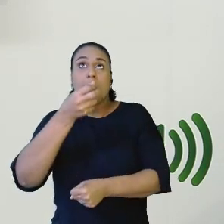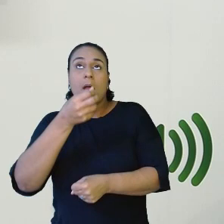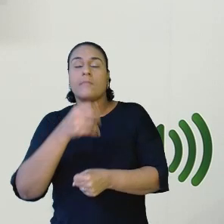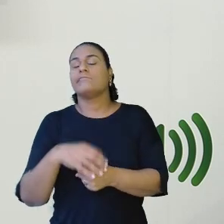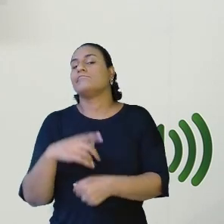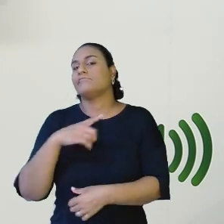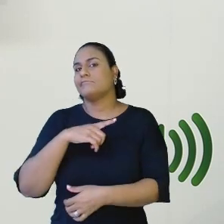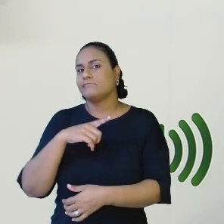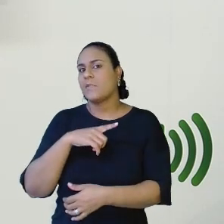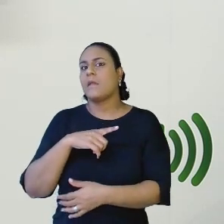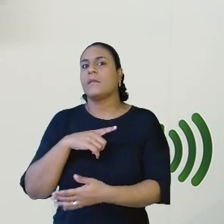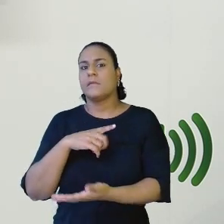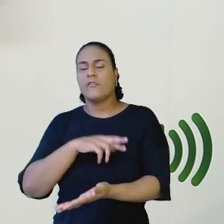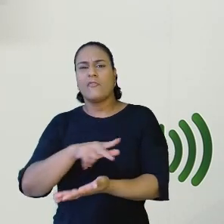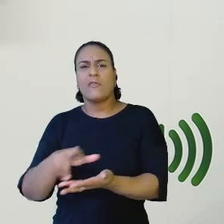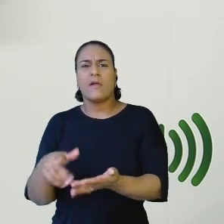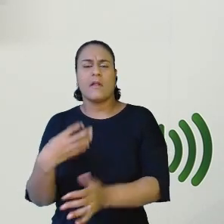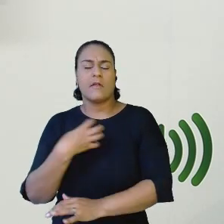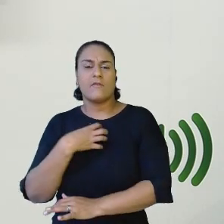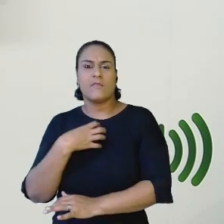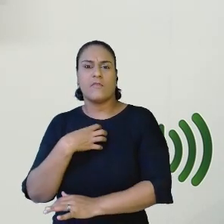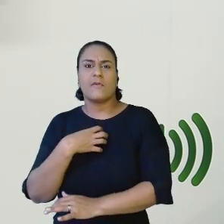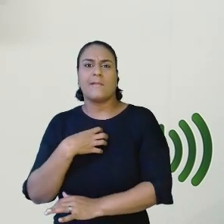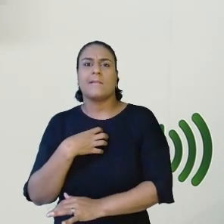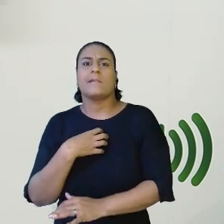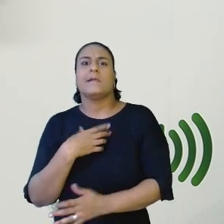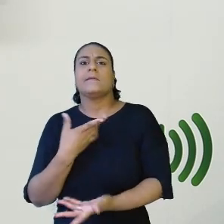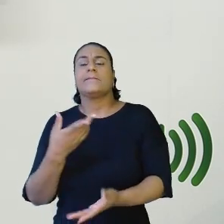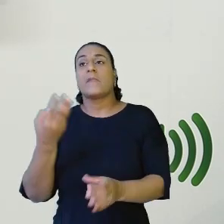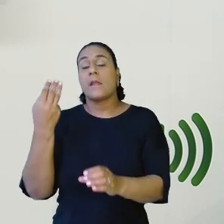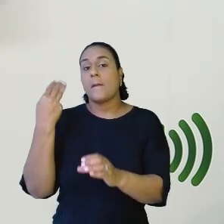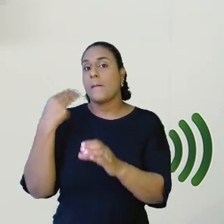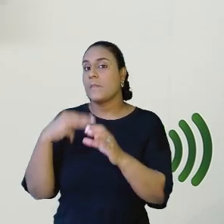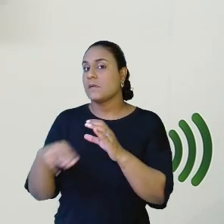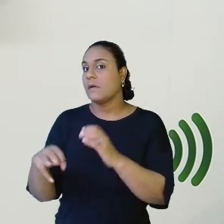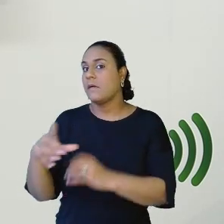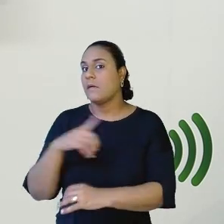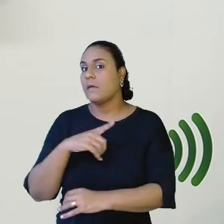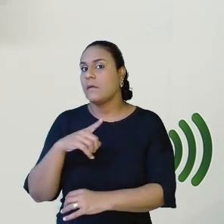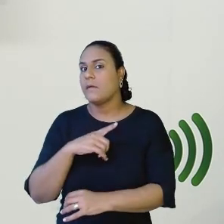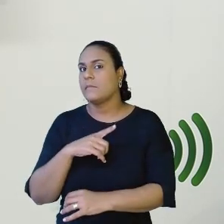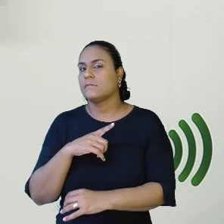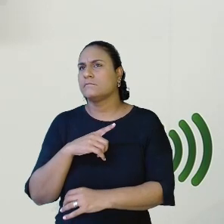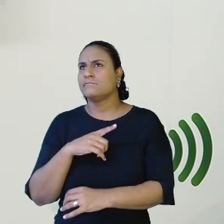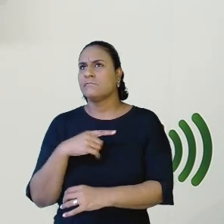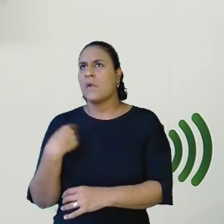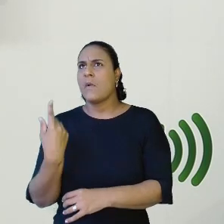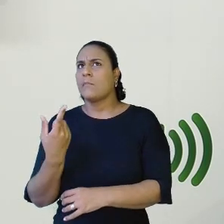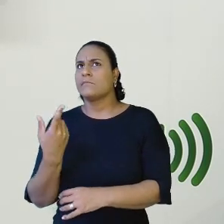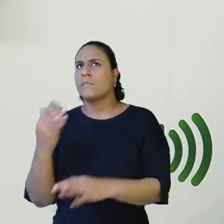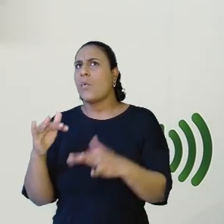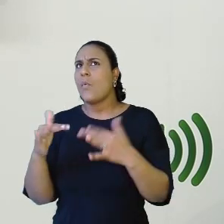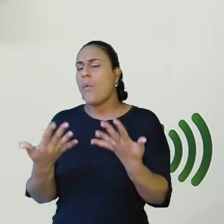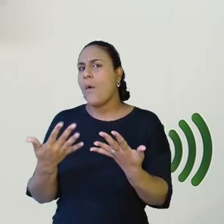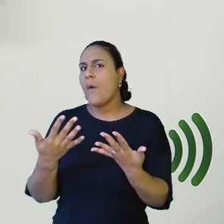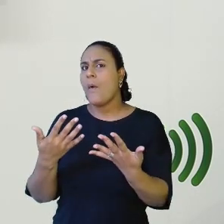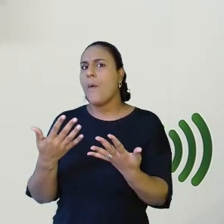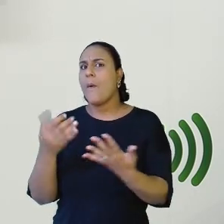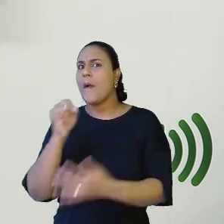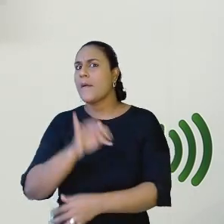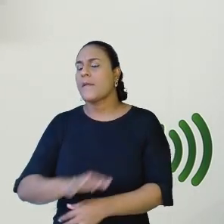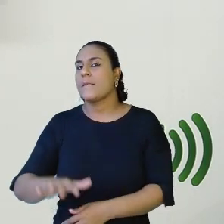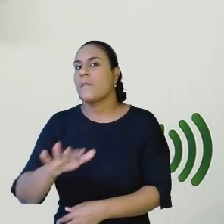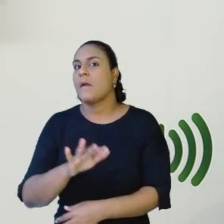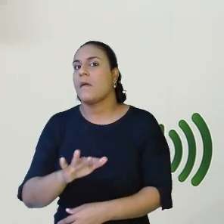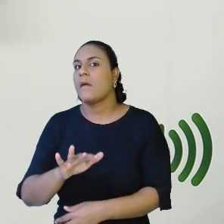para essa imagem. Ele traz mensagens que lhe levam a pensar qual é a imagem que o poeta está